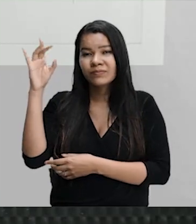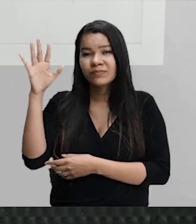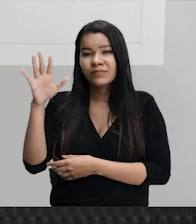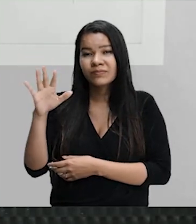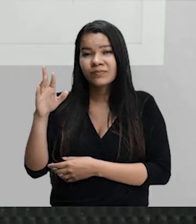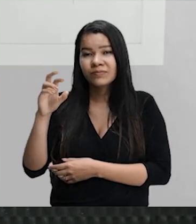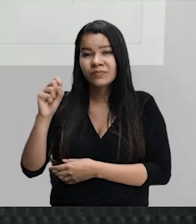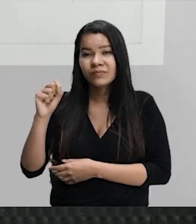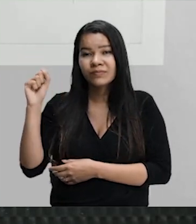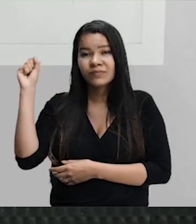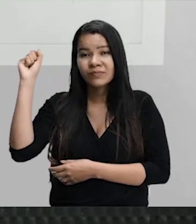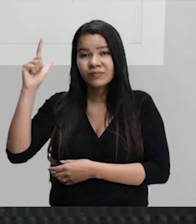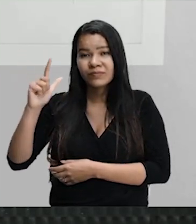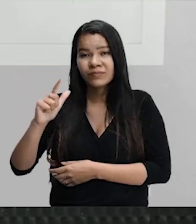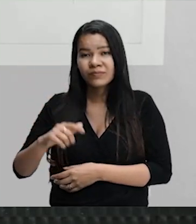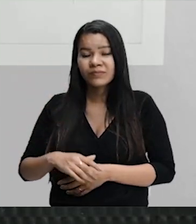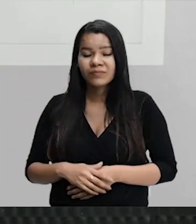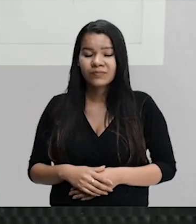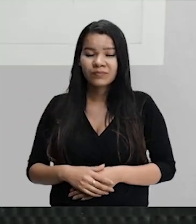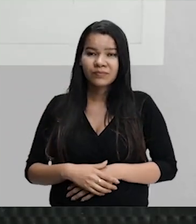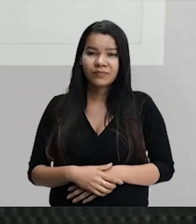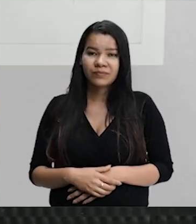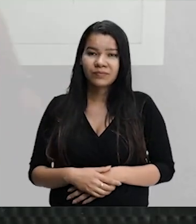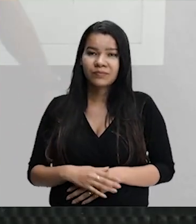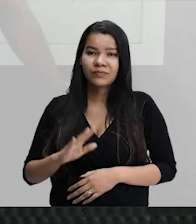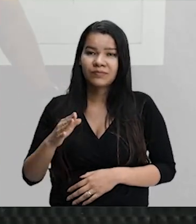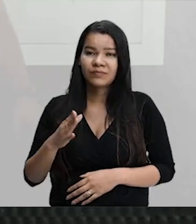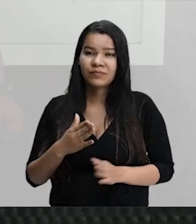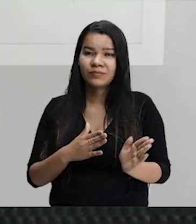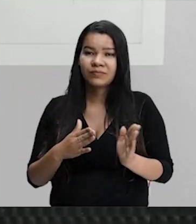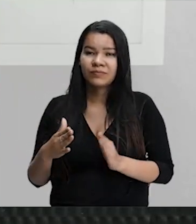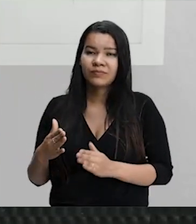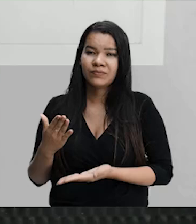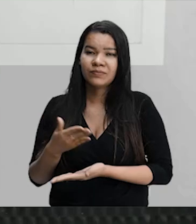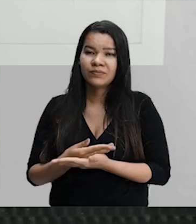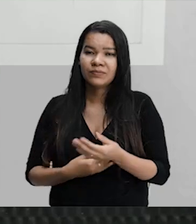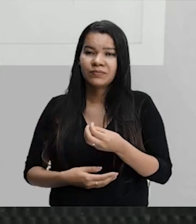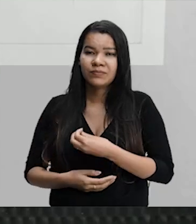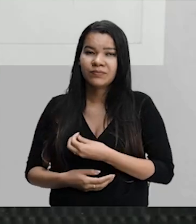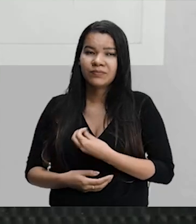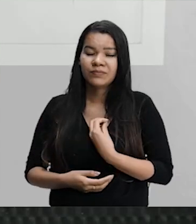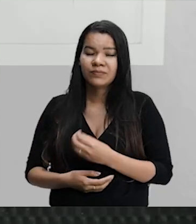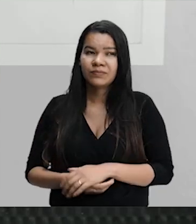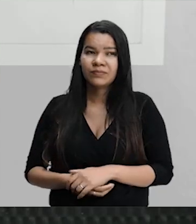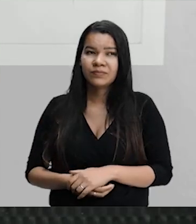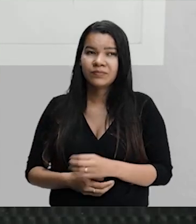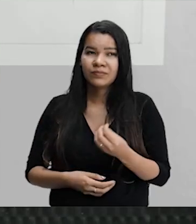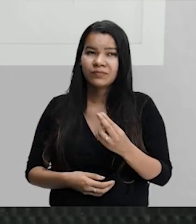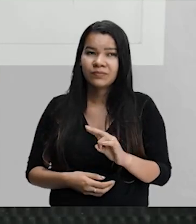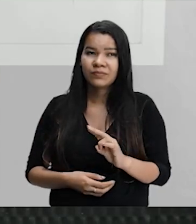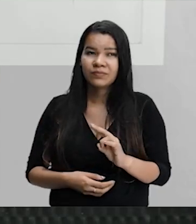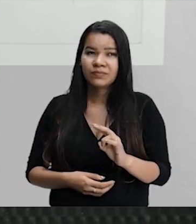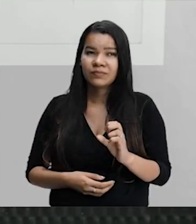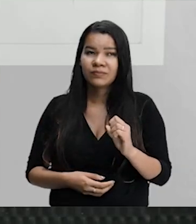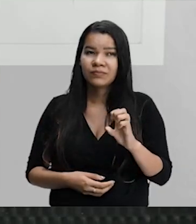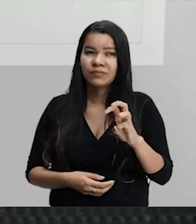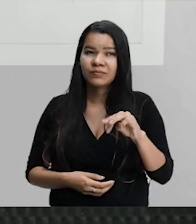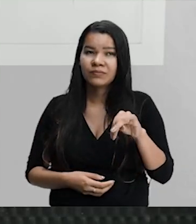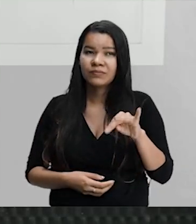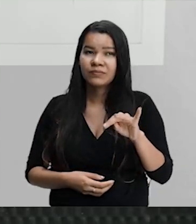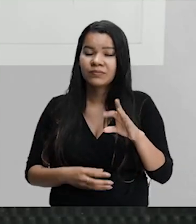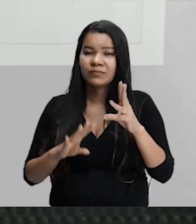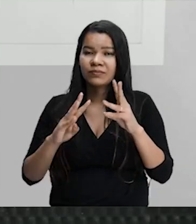tipo de radiação, não esqueçam. Bom, já o período de meia-vida, né? Meia-vida ou período de